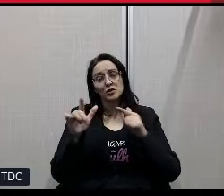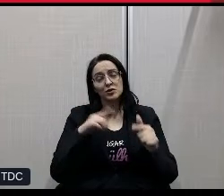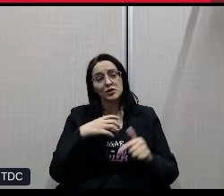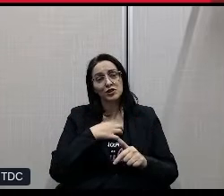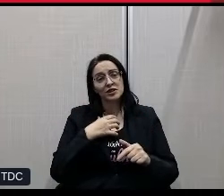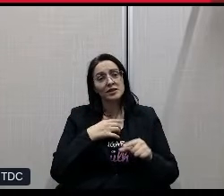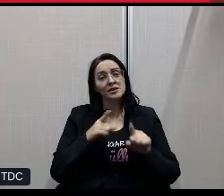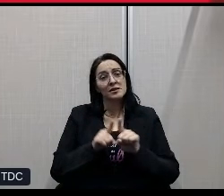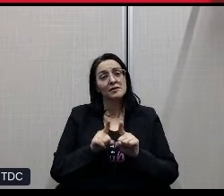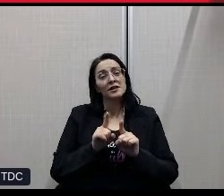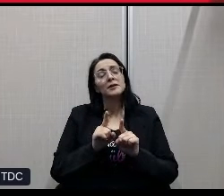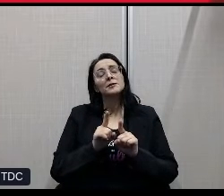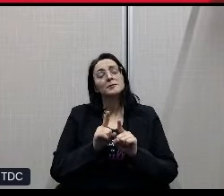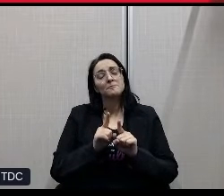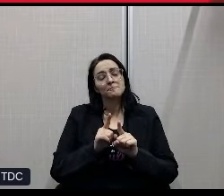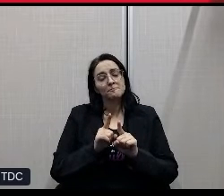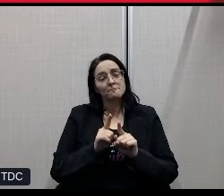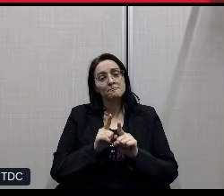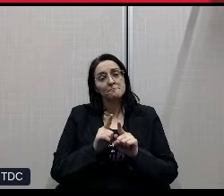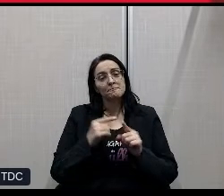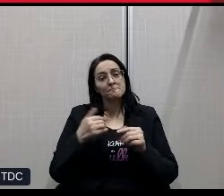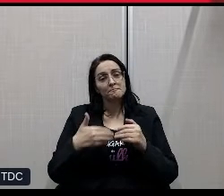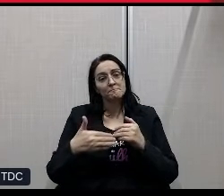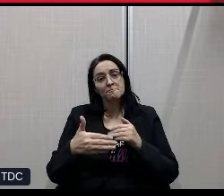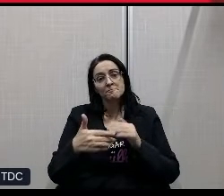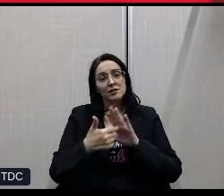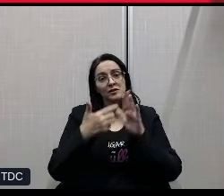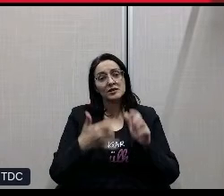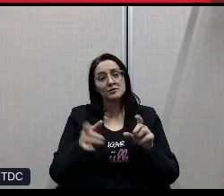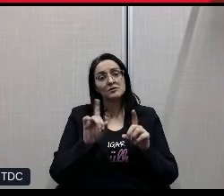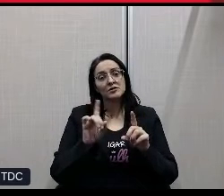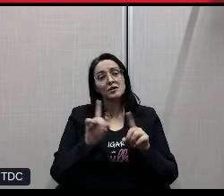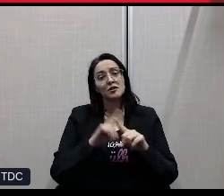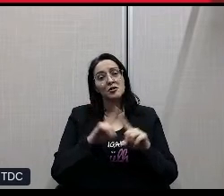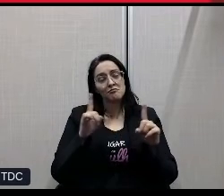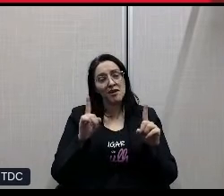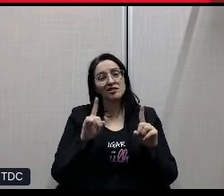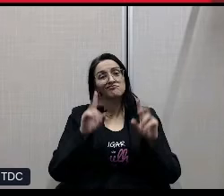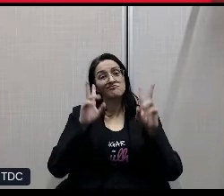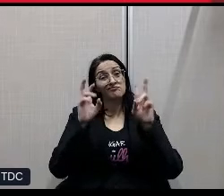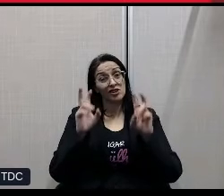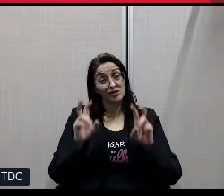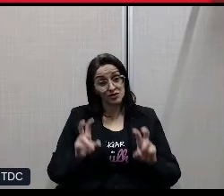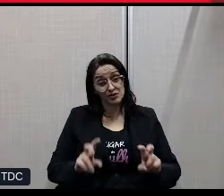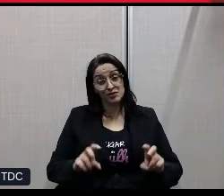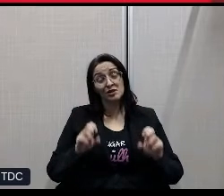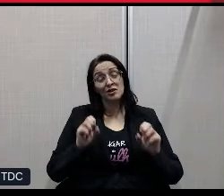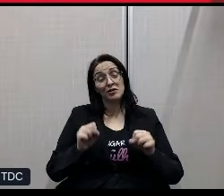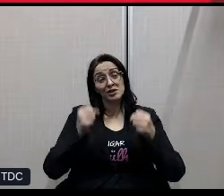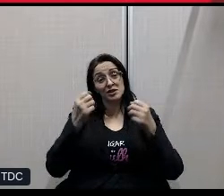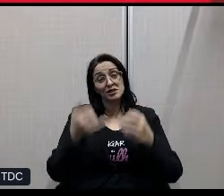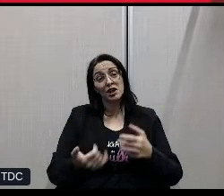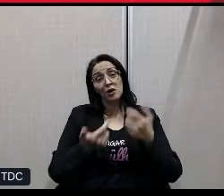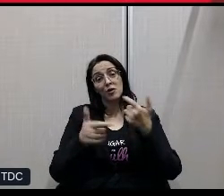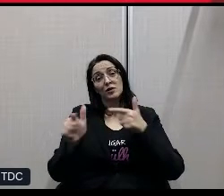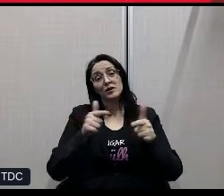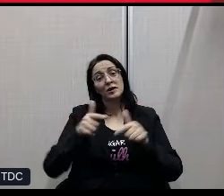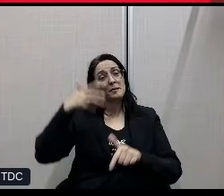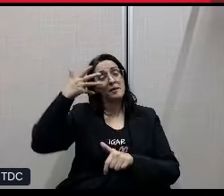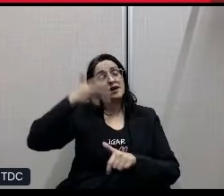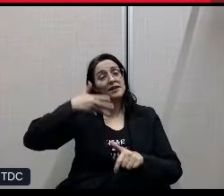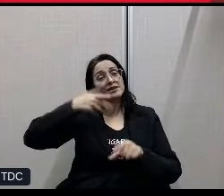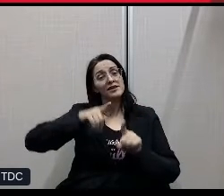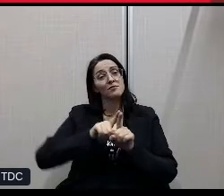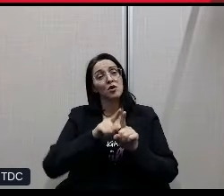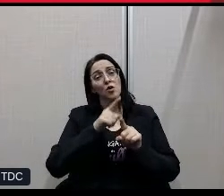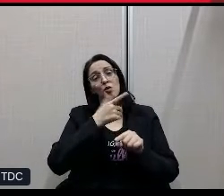a gente não pontuou aqui, mas que são assuntos que podem ser trazidos em outras palestras ou até mesmo em outros